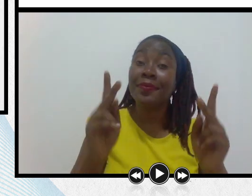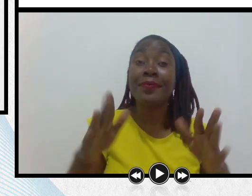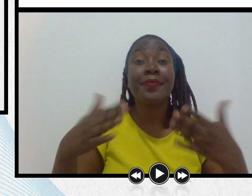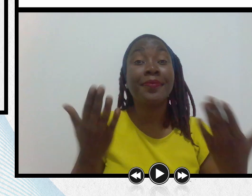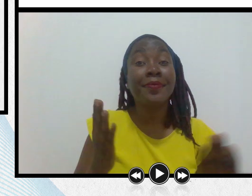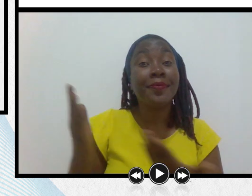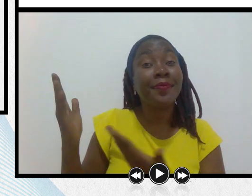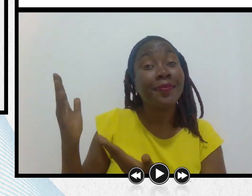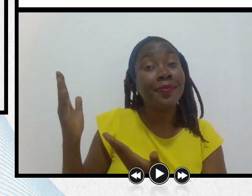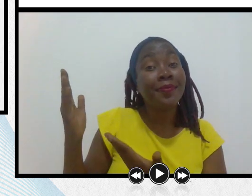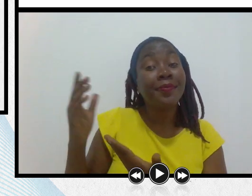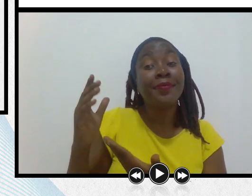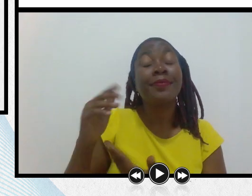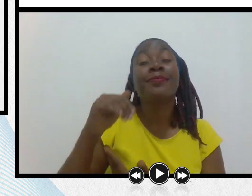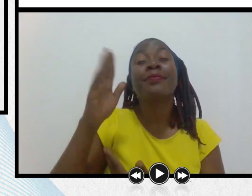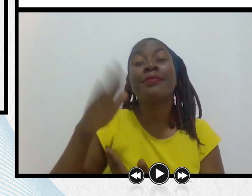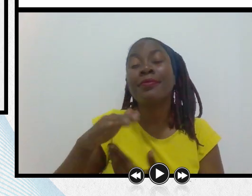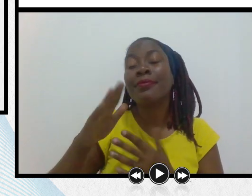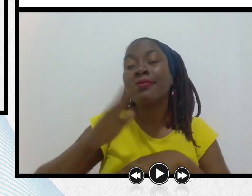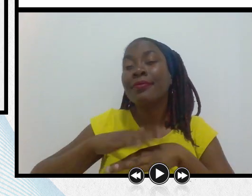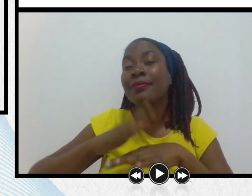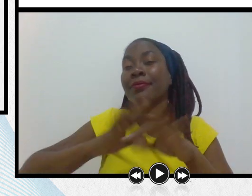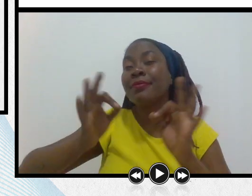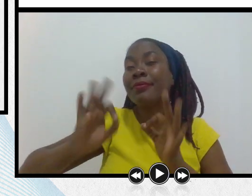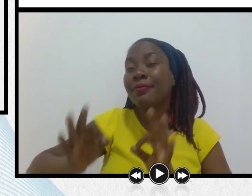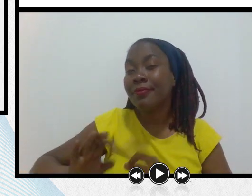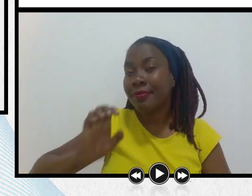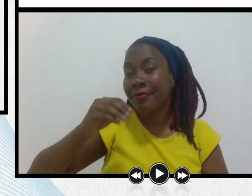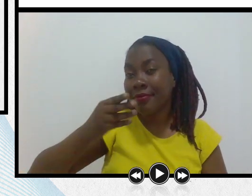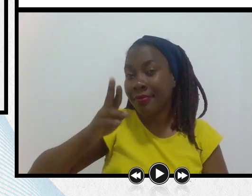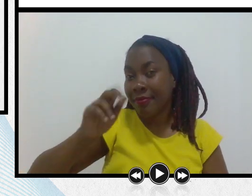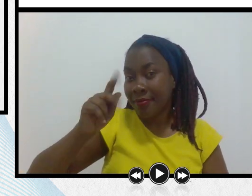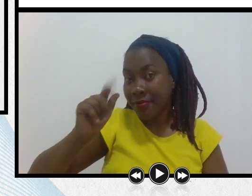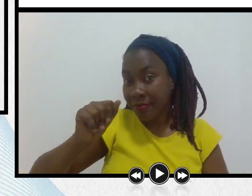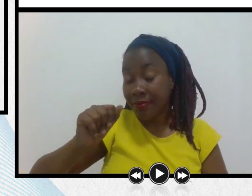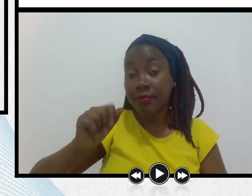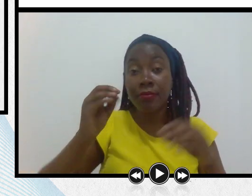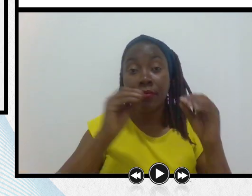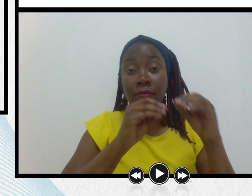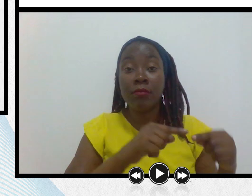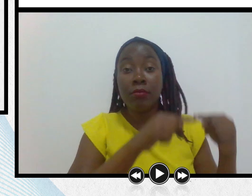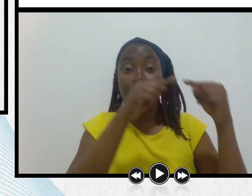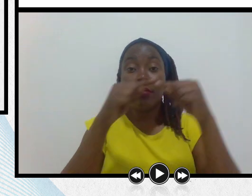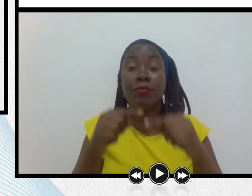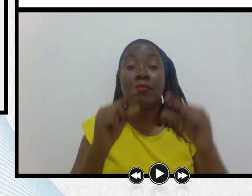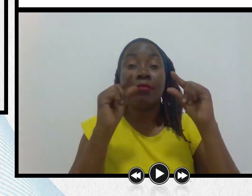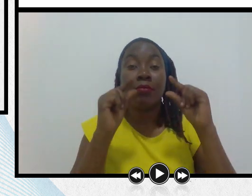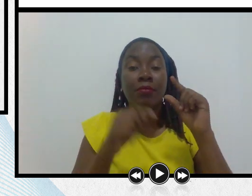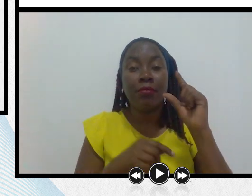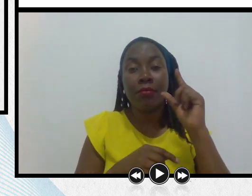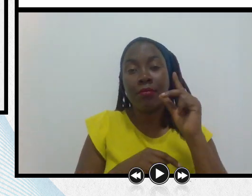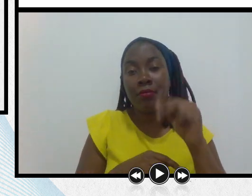aí quem que é o clorador da Embrapa? O clorador é um sisteminha, a gente coloca na rede como se fosse um pequeno